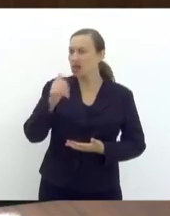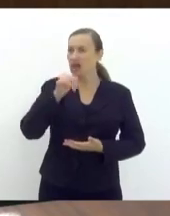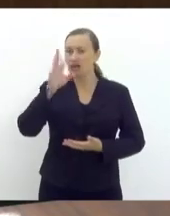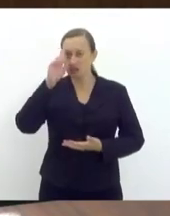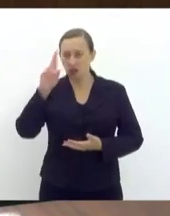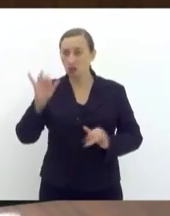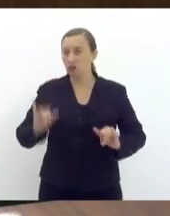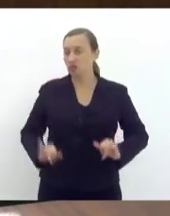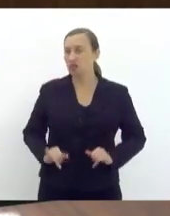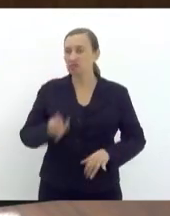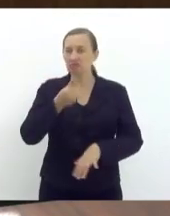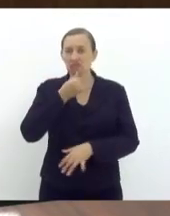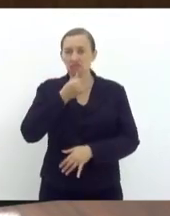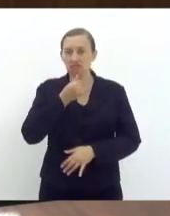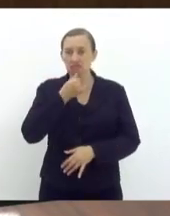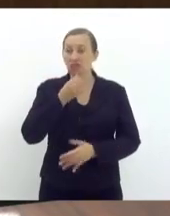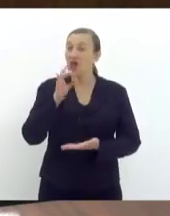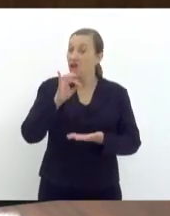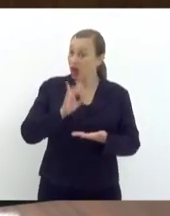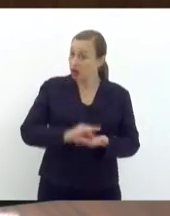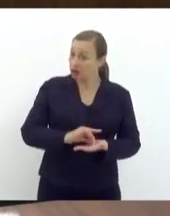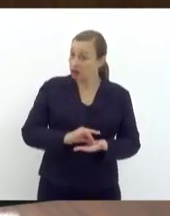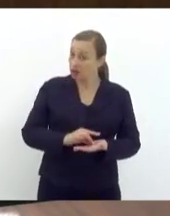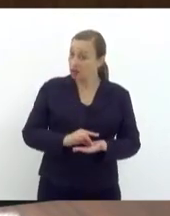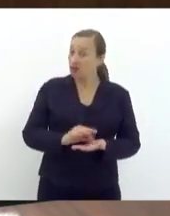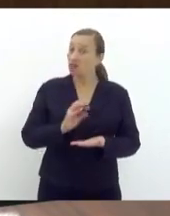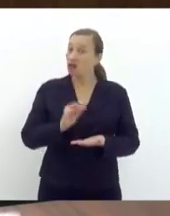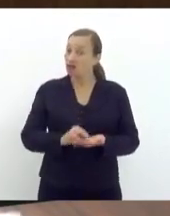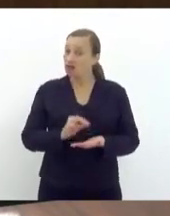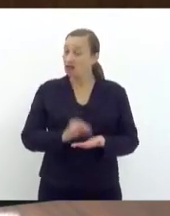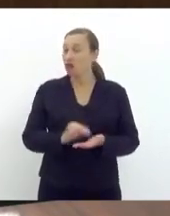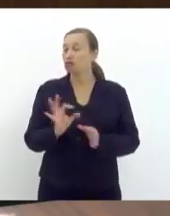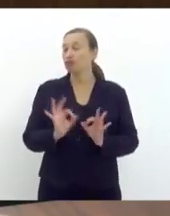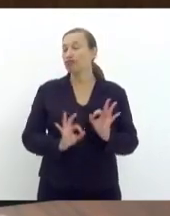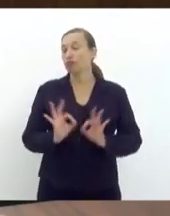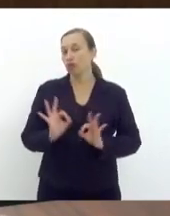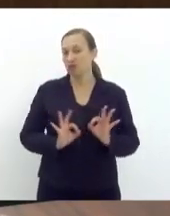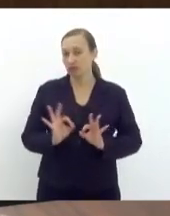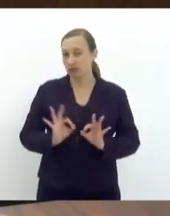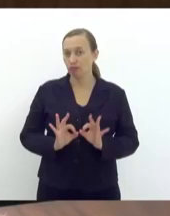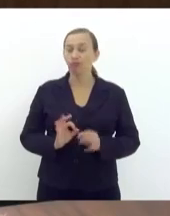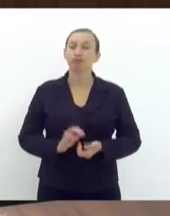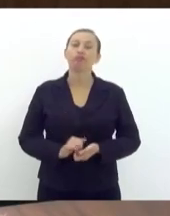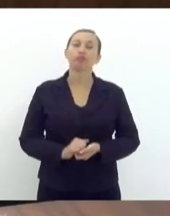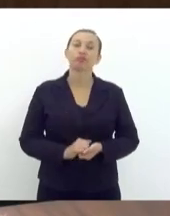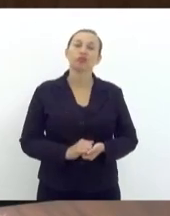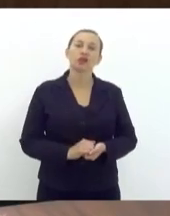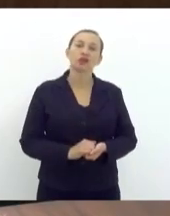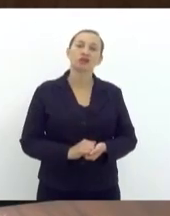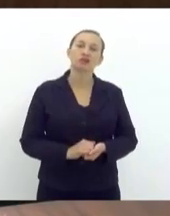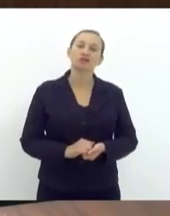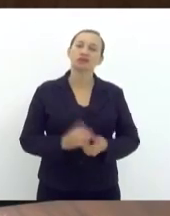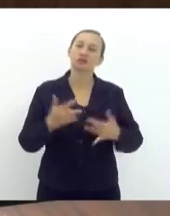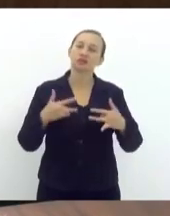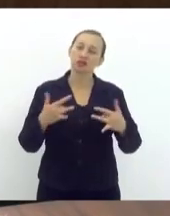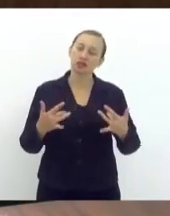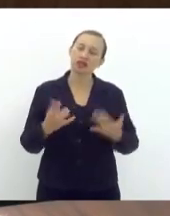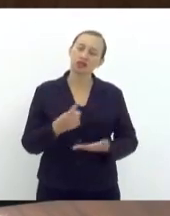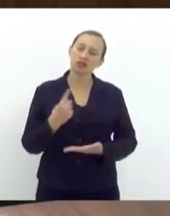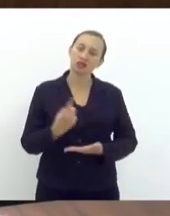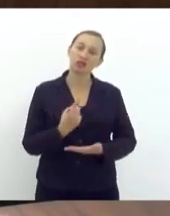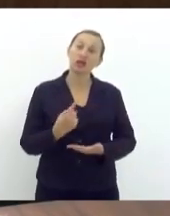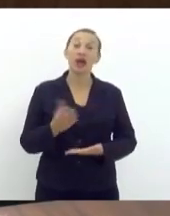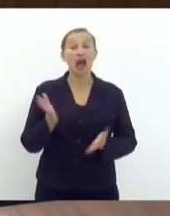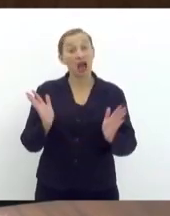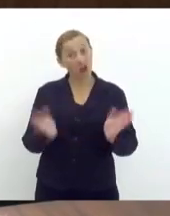infelizmente a realidade foi a falta de organização a nossa solidariedade sim